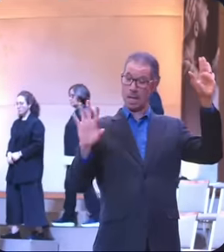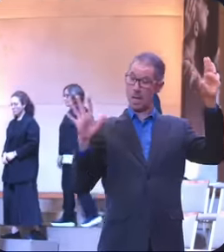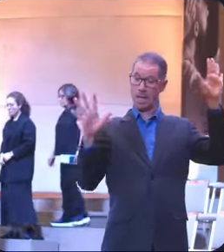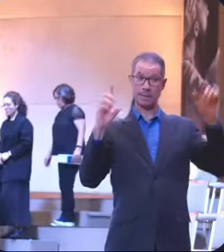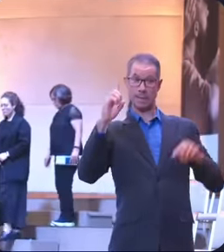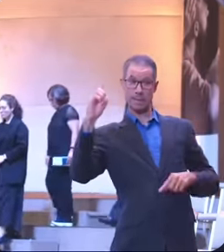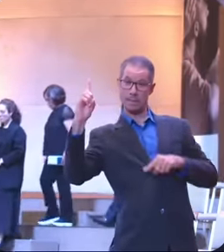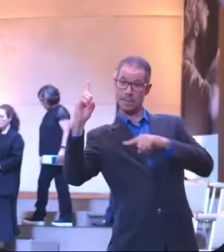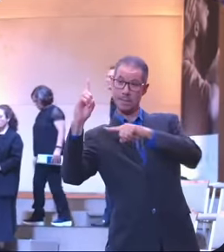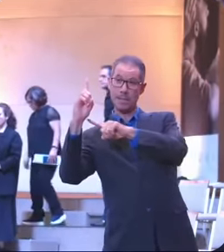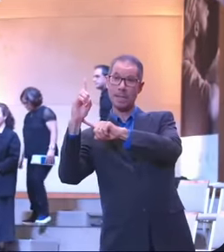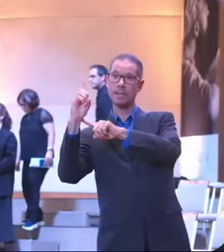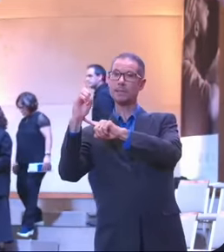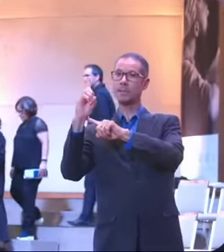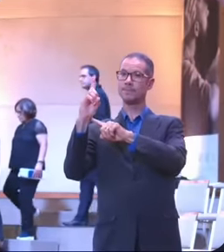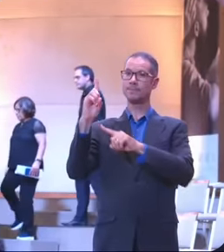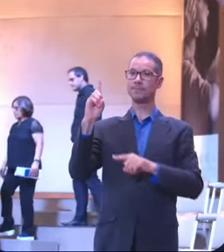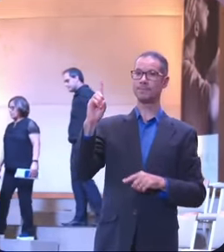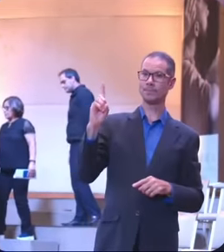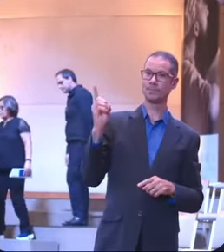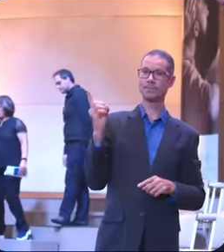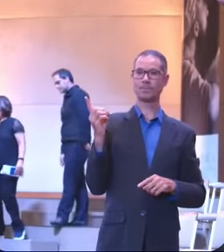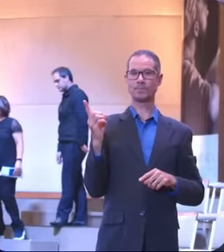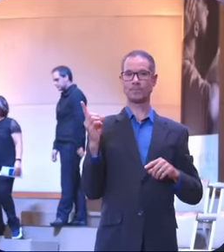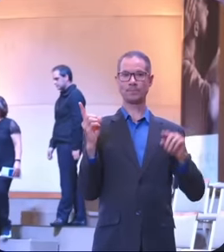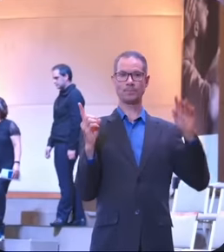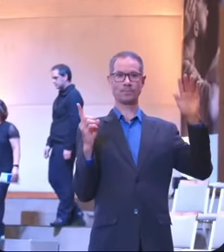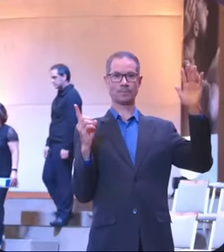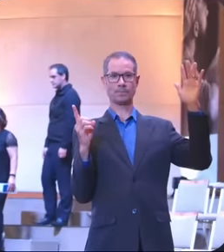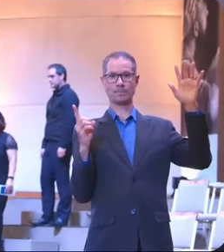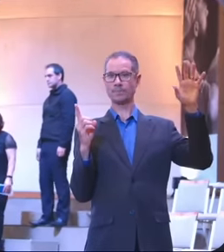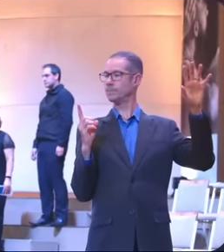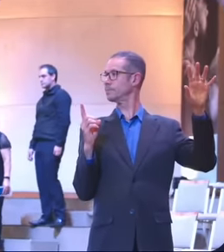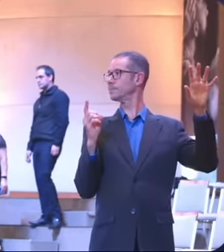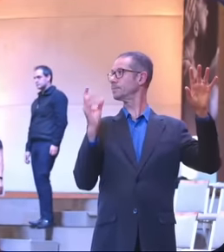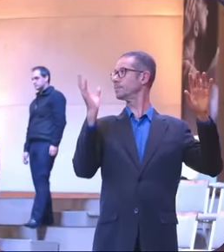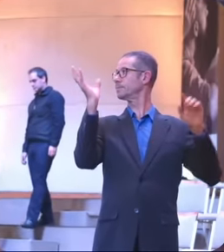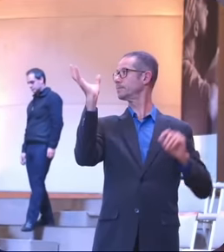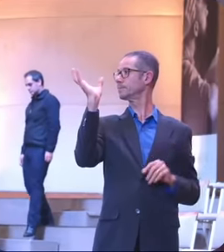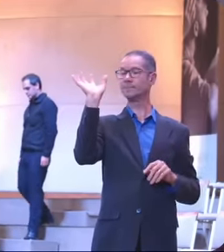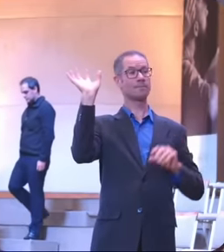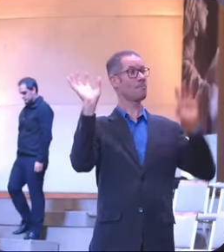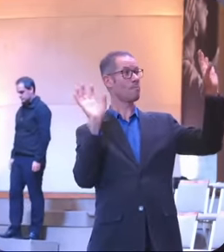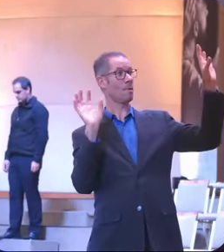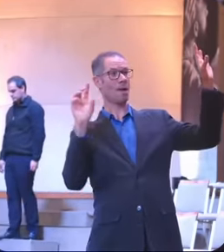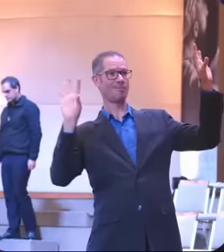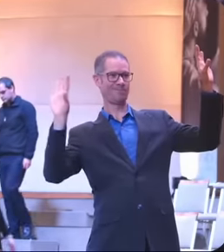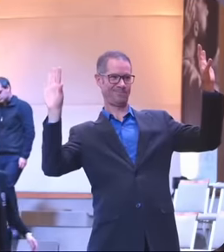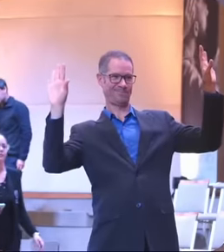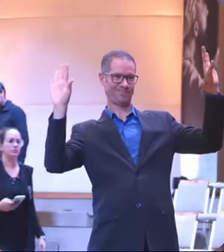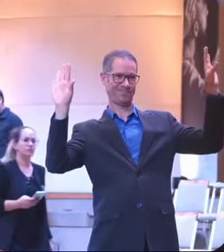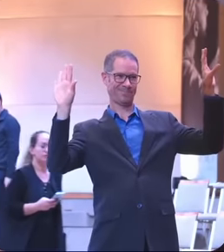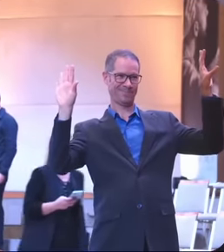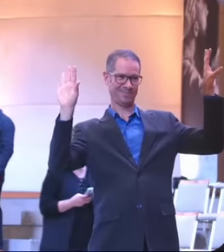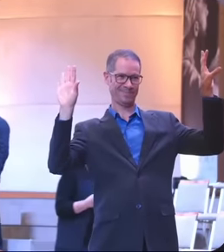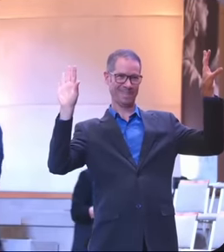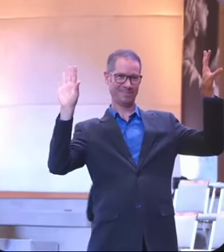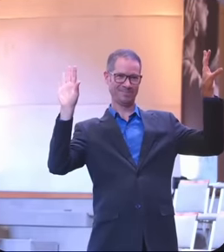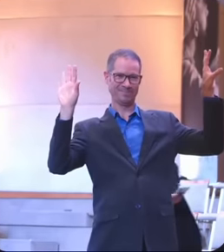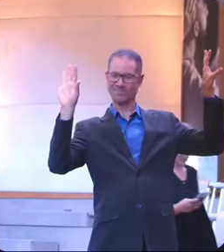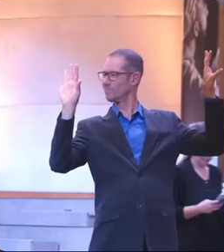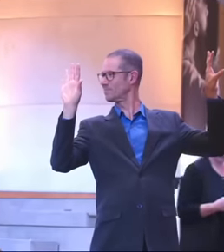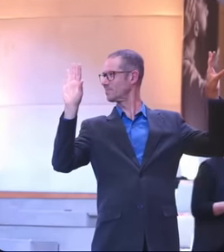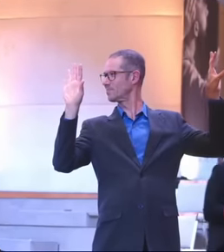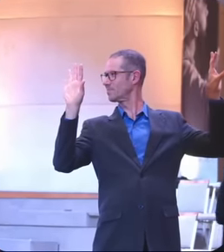mão você estende nessa posição. Isso aqui é um símbolo. Eu estou recebendo